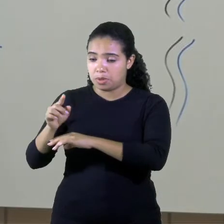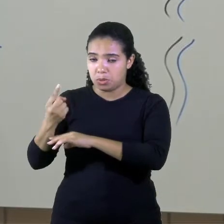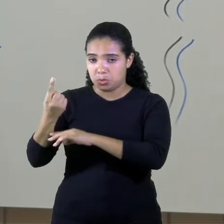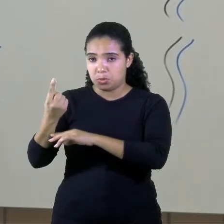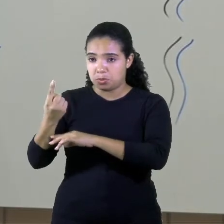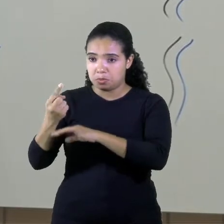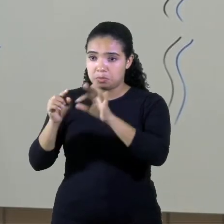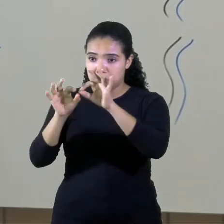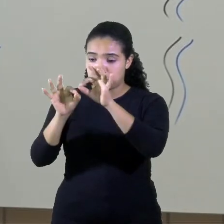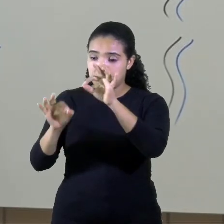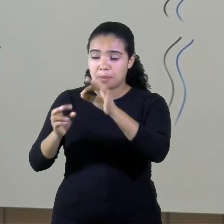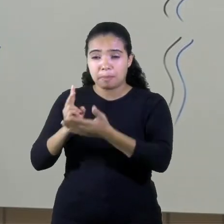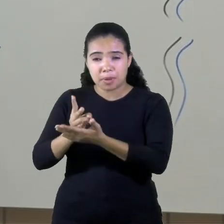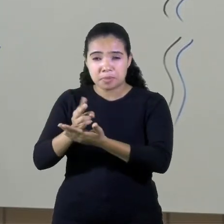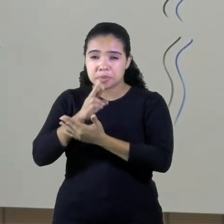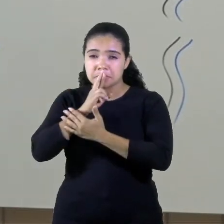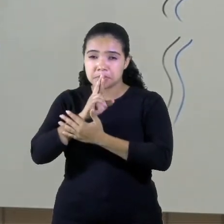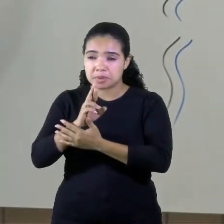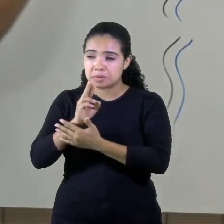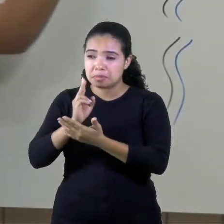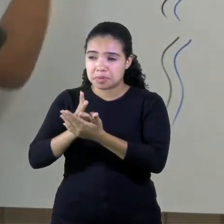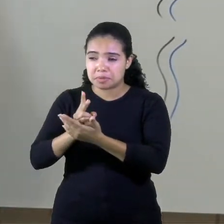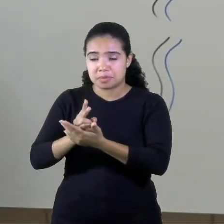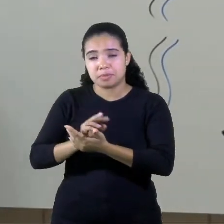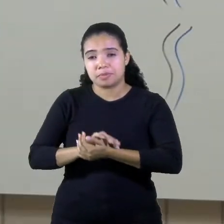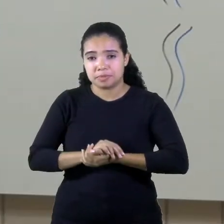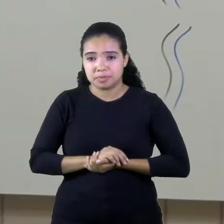de A' até B'.